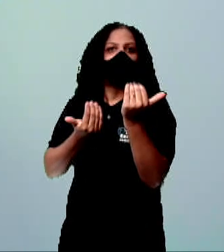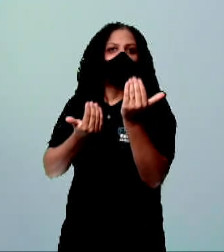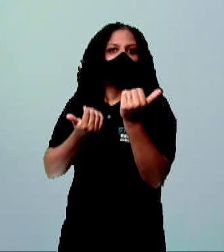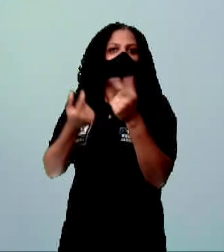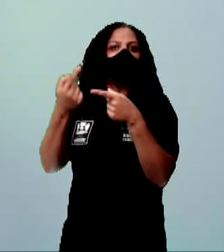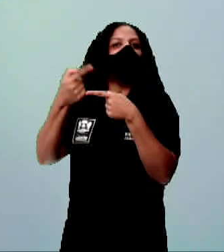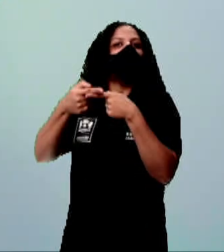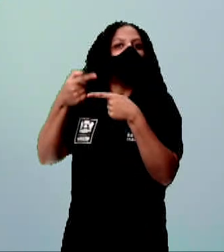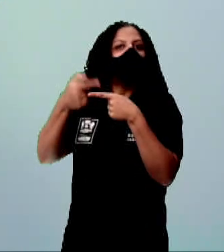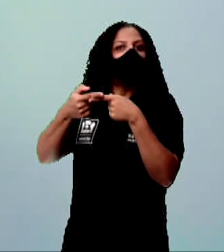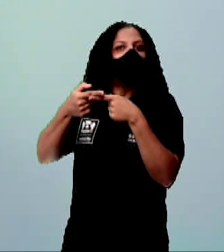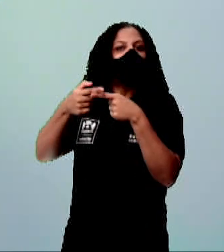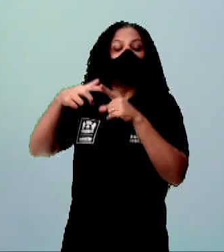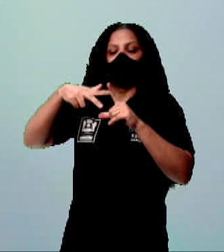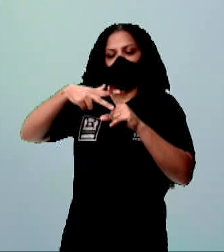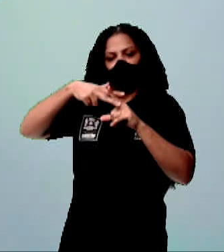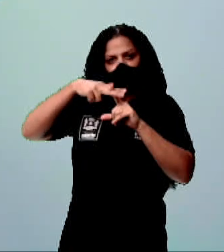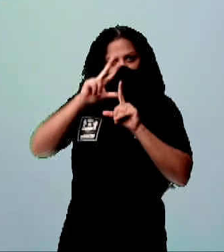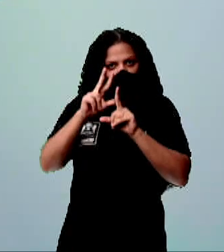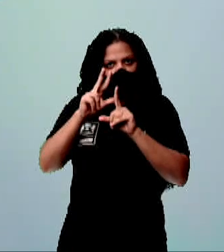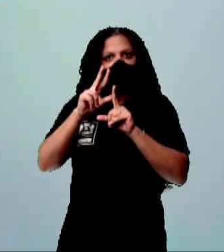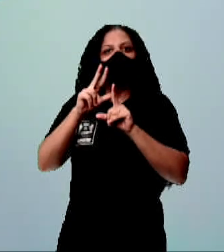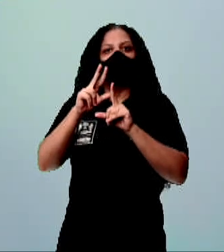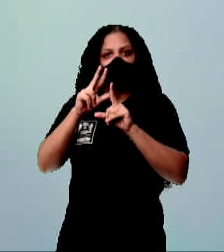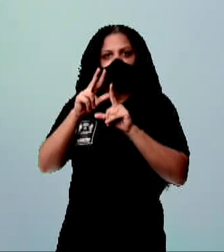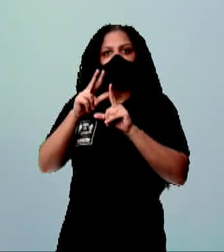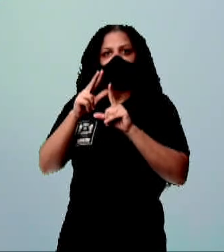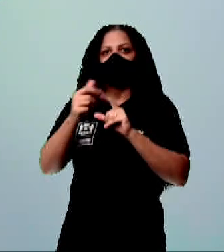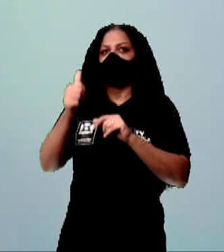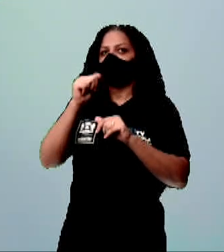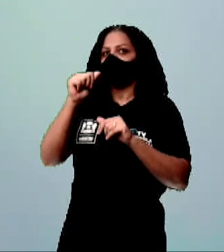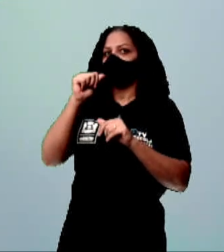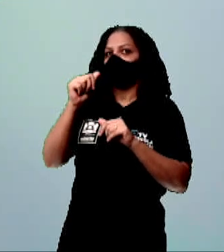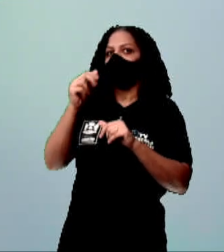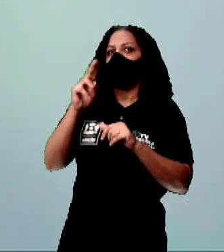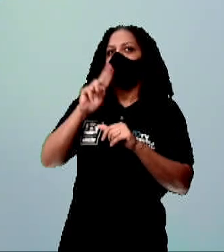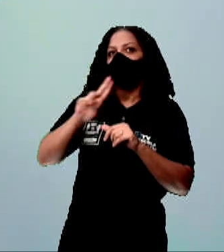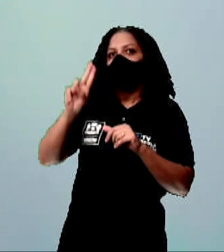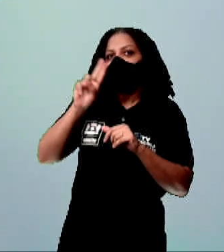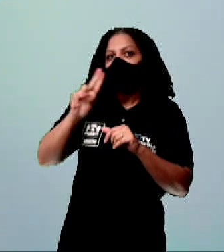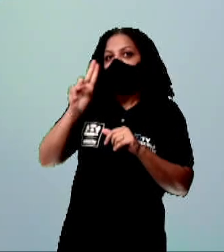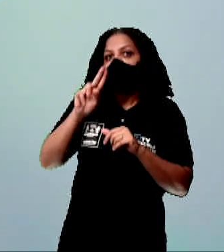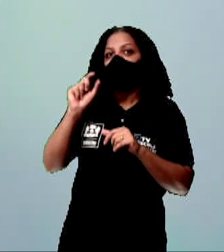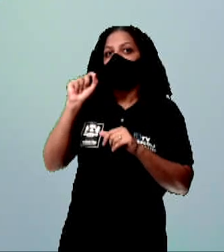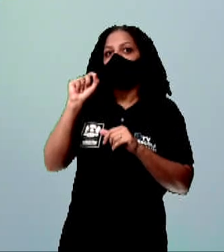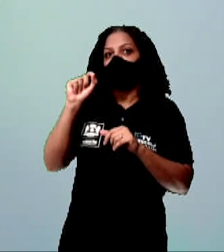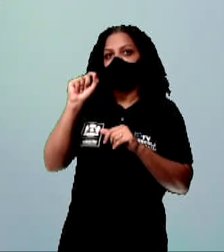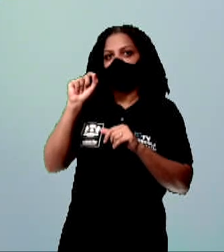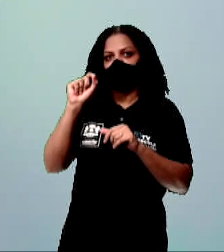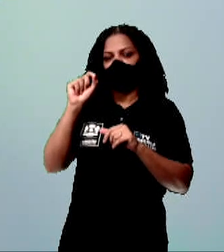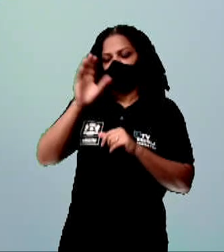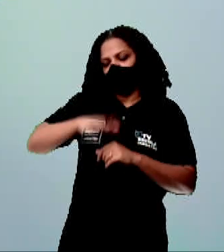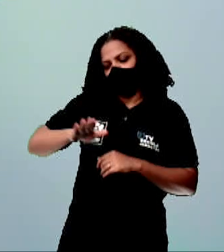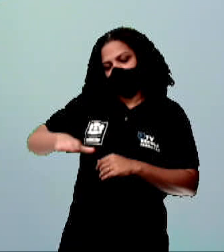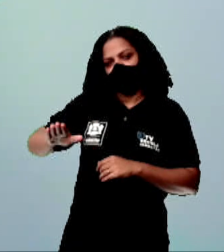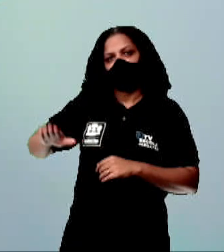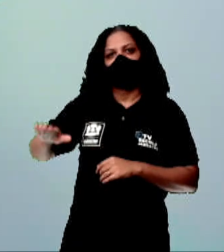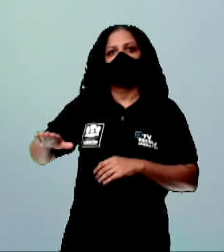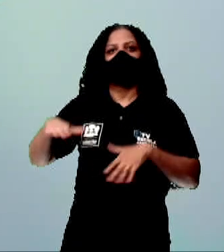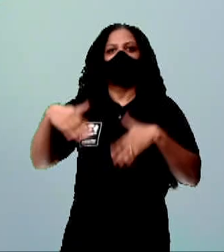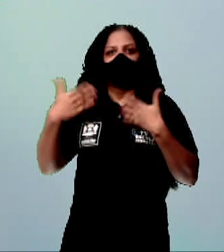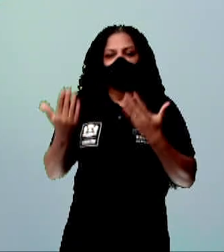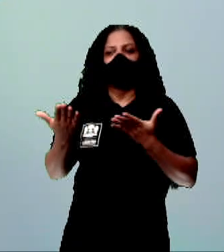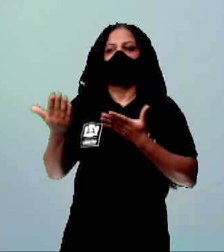ele era mais consumido pelas crianças. E aí, quando fez essa questão desse jingle, era convidando mais